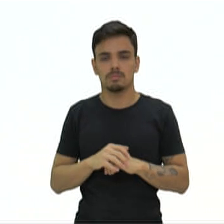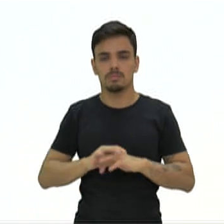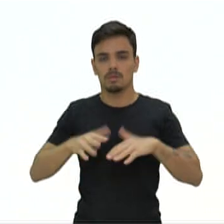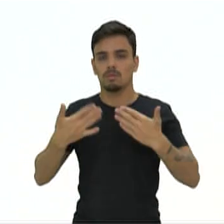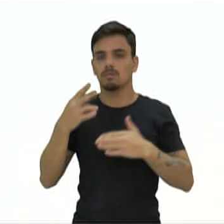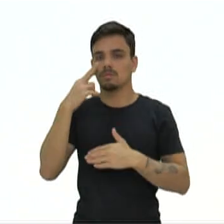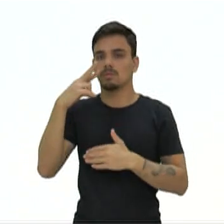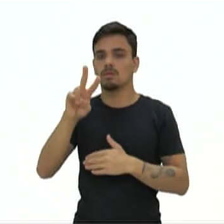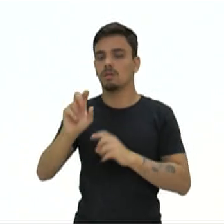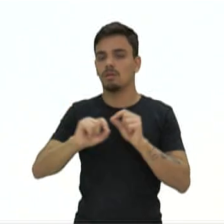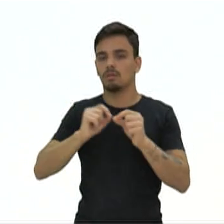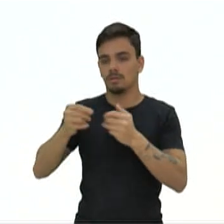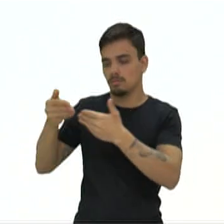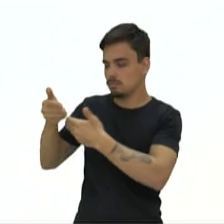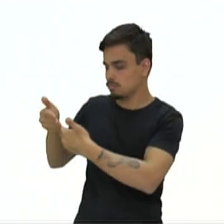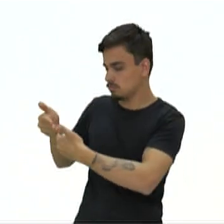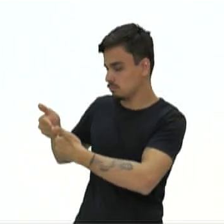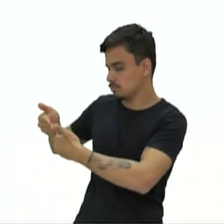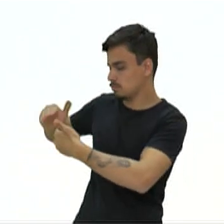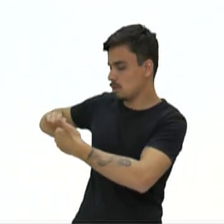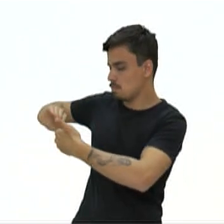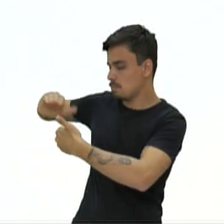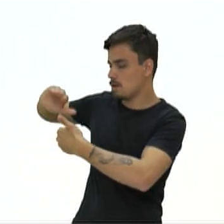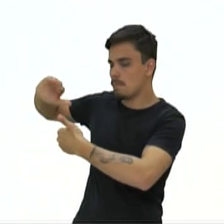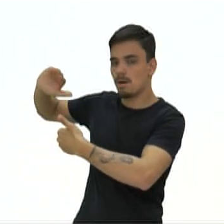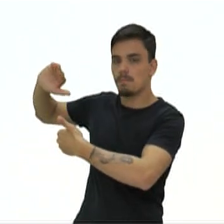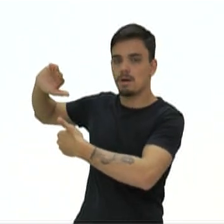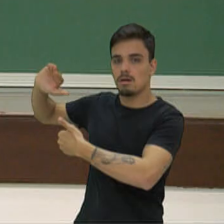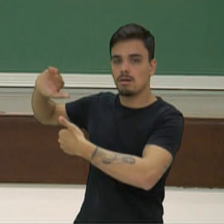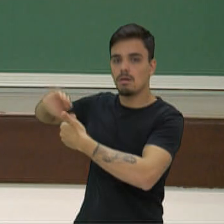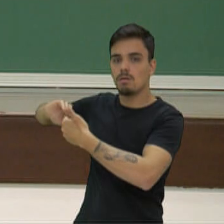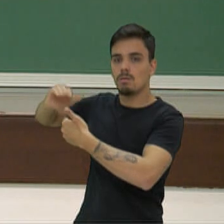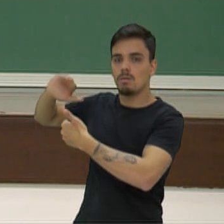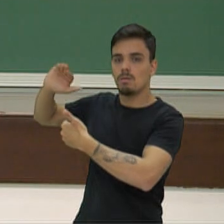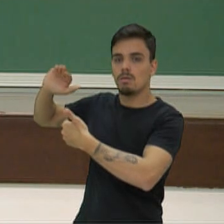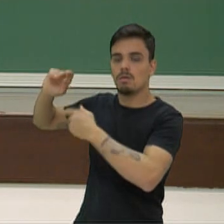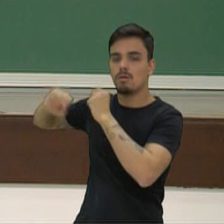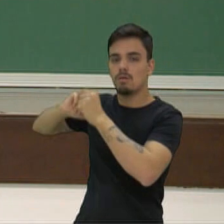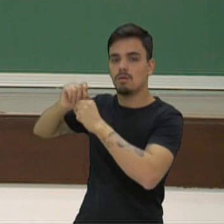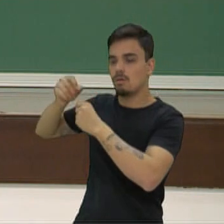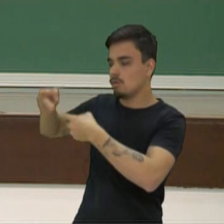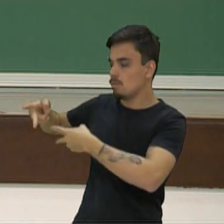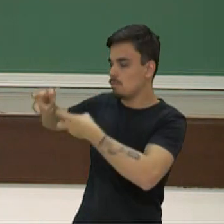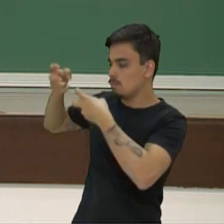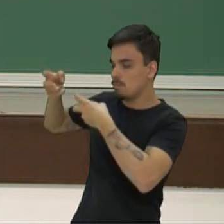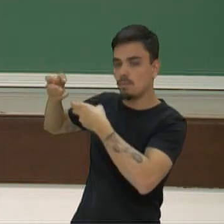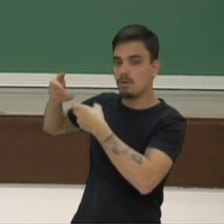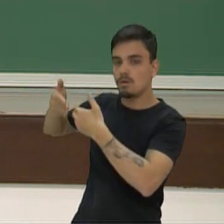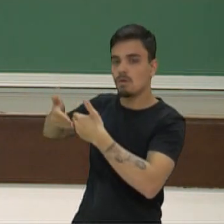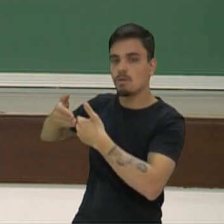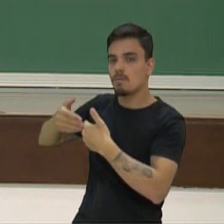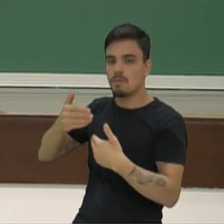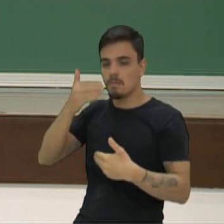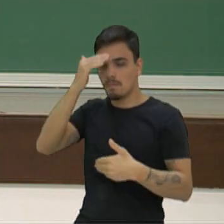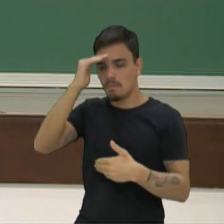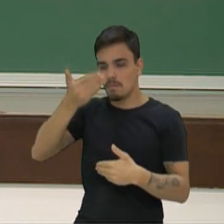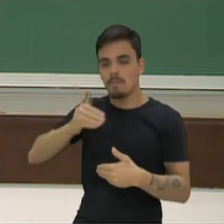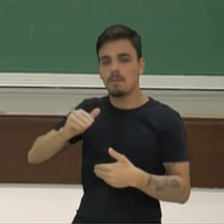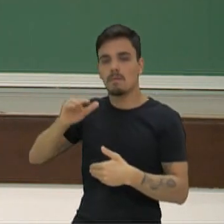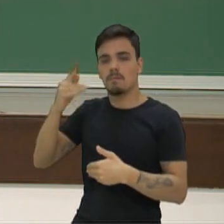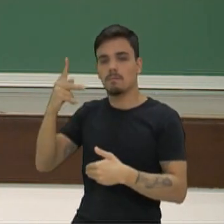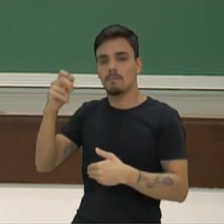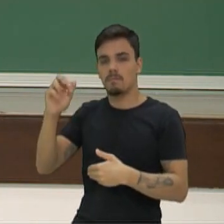para um barranco, estava esquecendo de dizer isso, quando você olhar para um barranco, pense, você olha para um perfil de solo. Está passando de